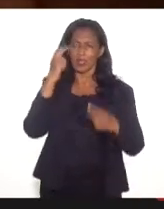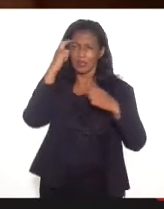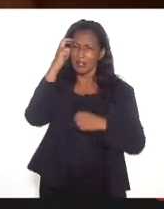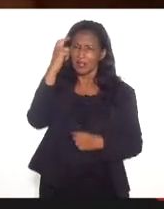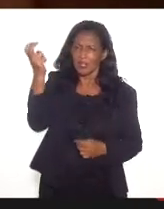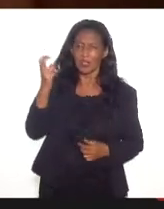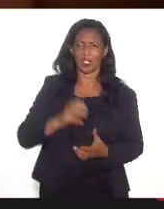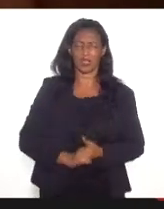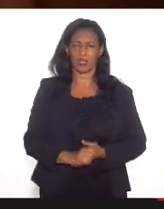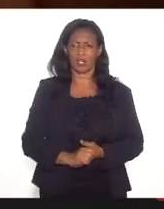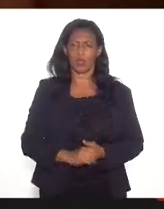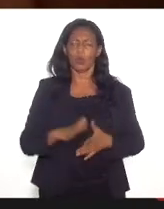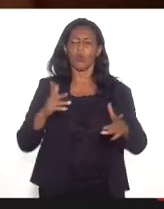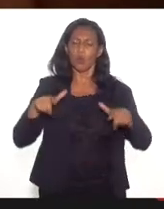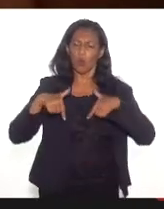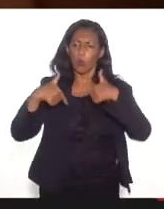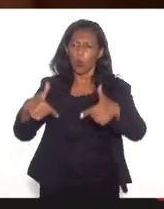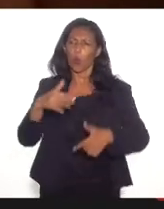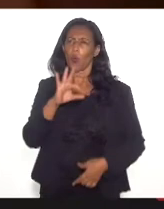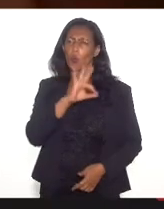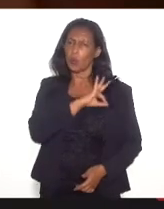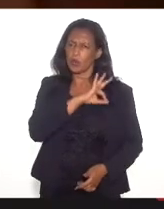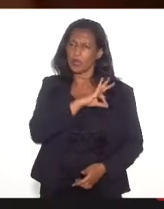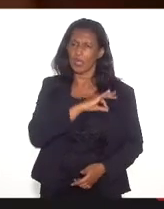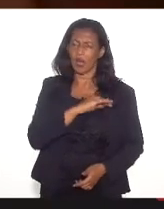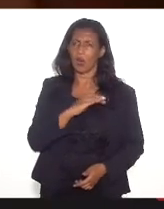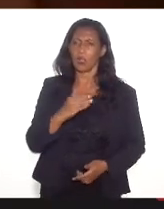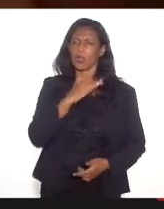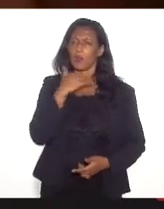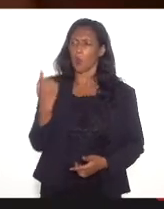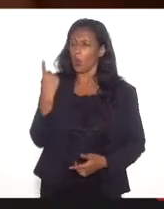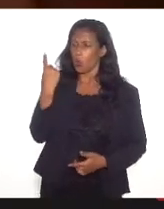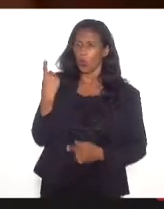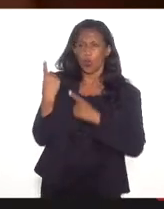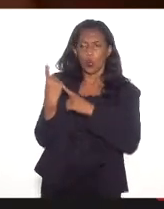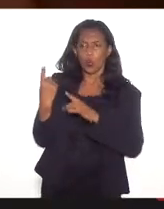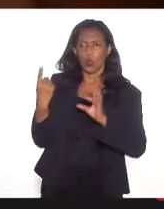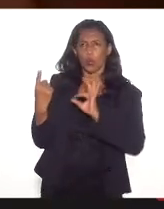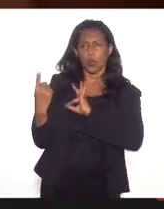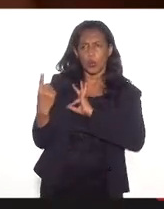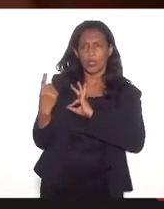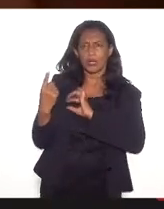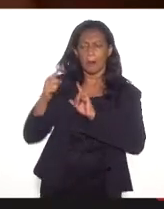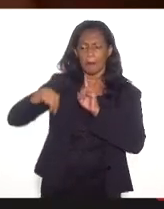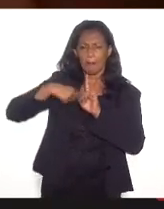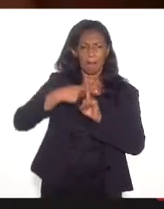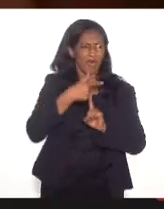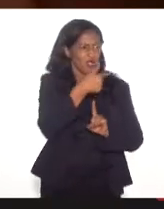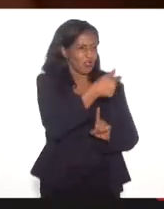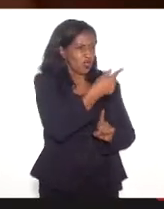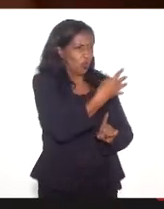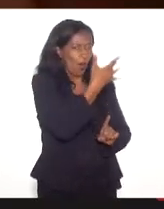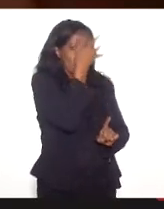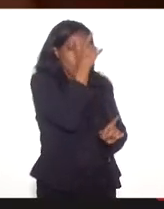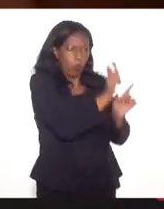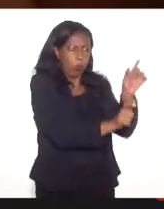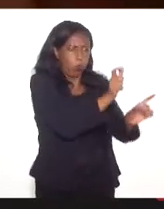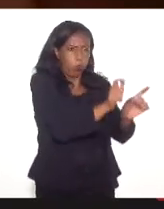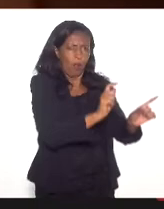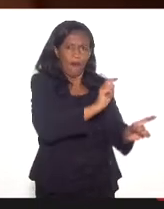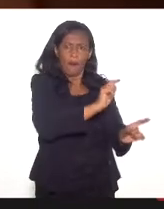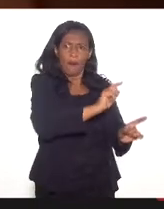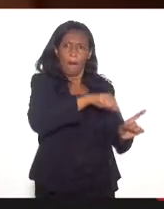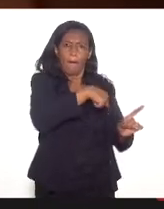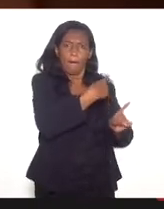policial inteligente que deixa morto um policial, deixam mortos 24 outras pessoas, ferem duas pessoas dentro de um